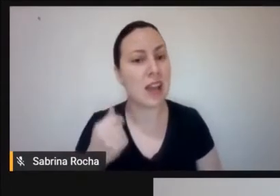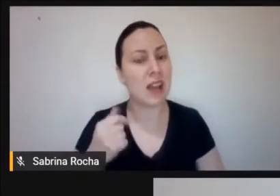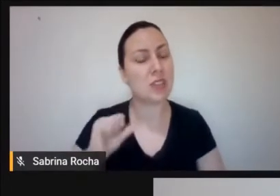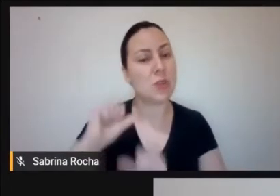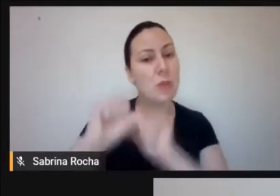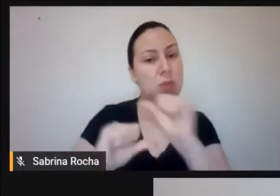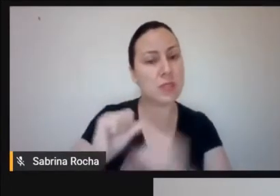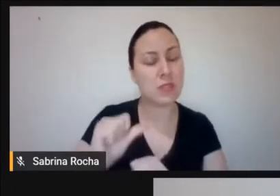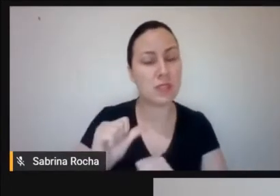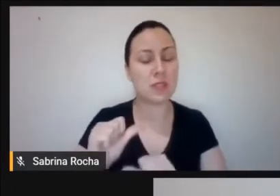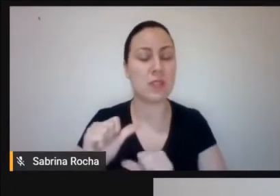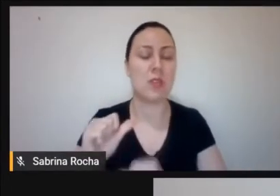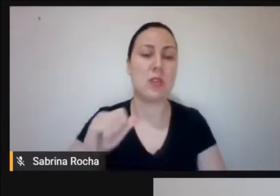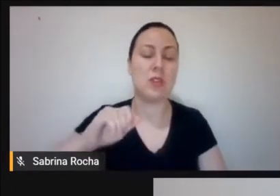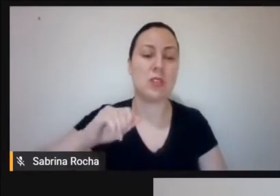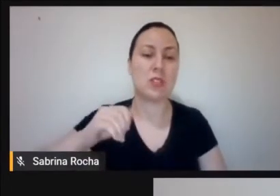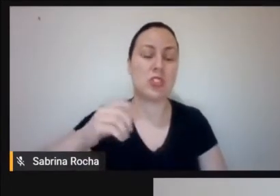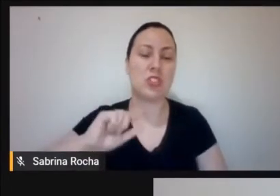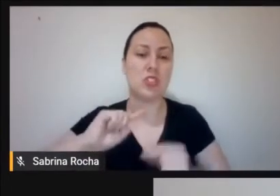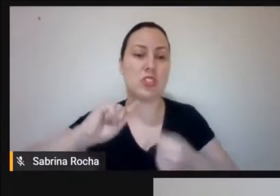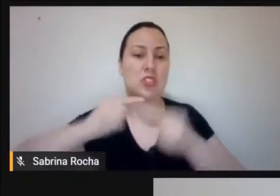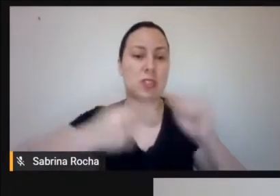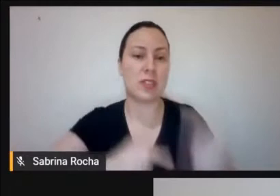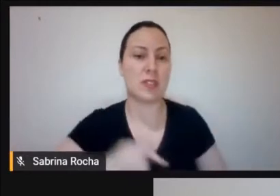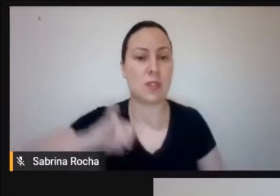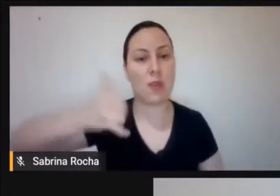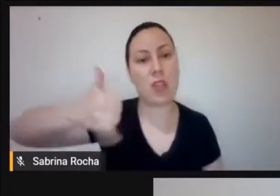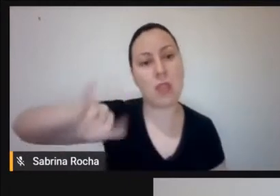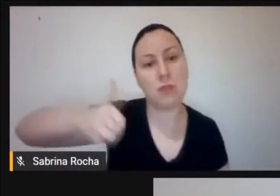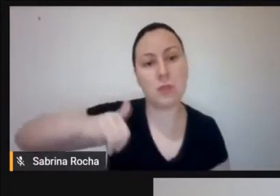Y e Z vai criar um futuro melhor?